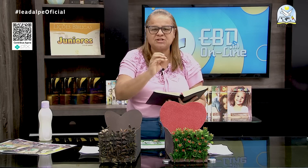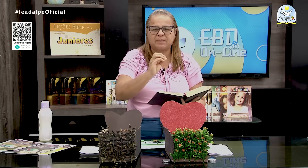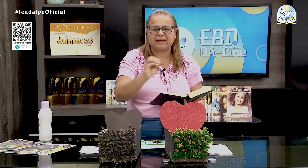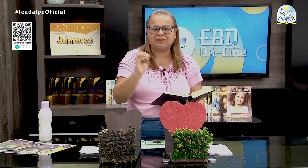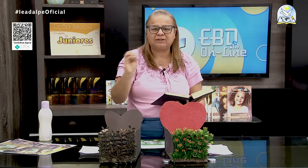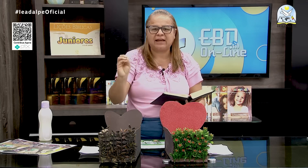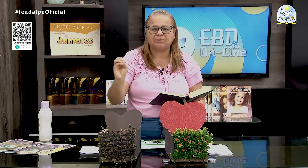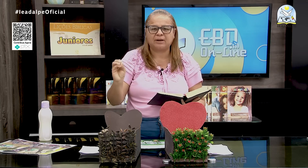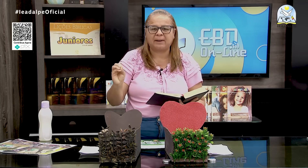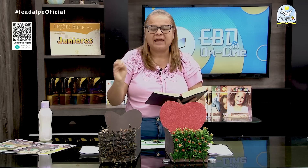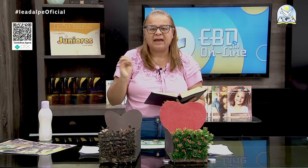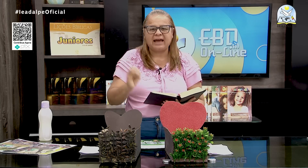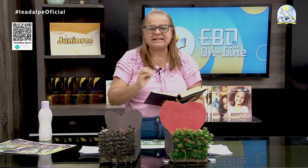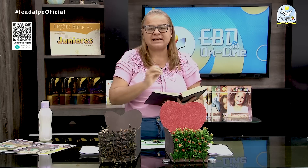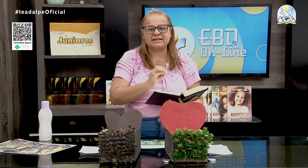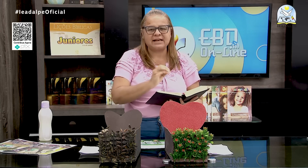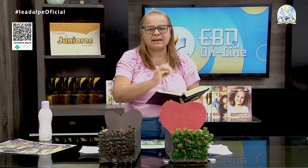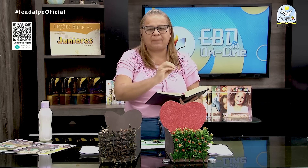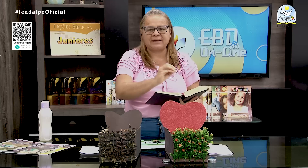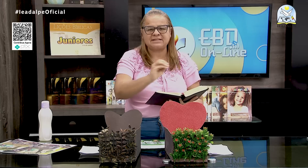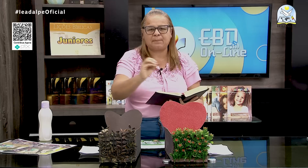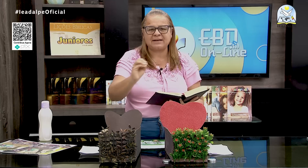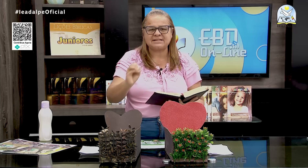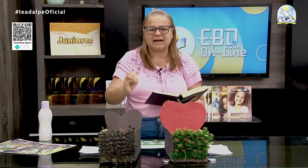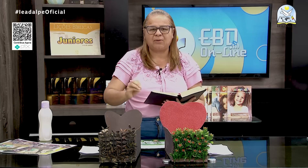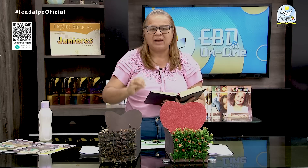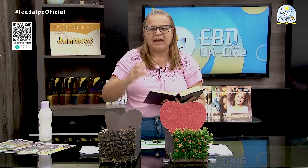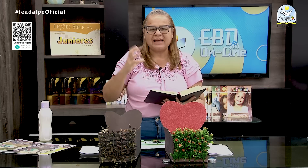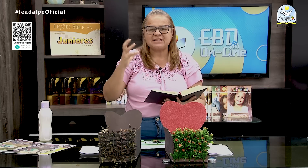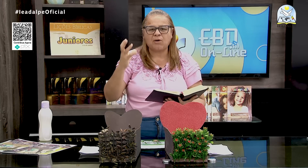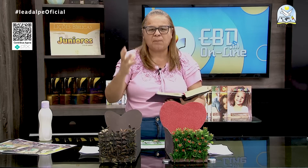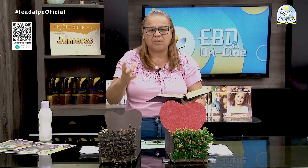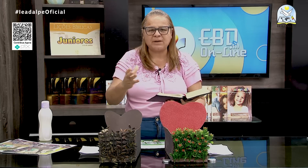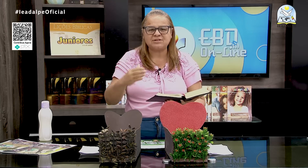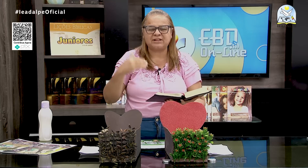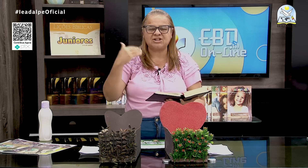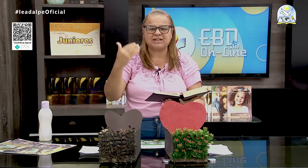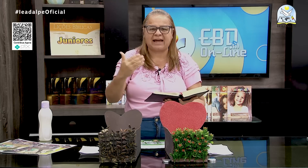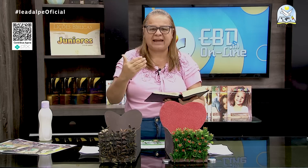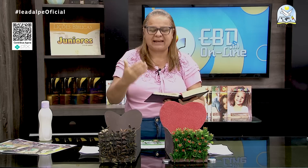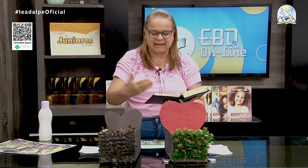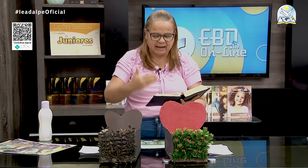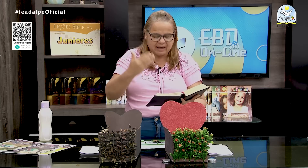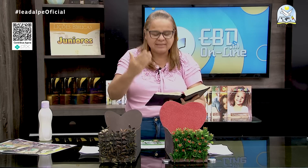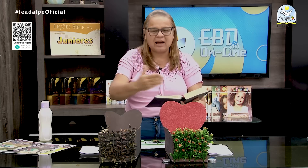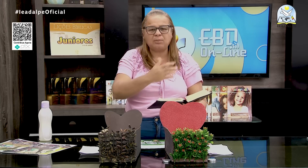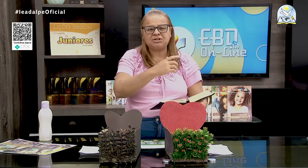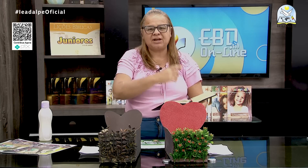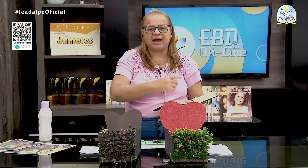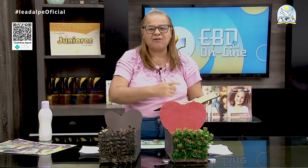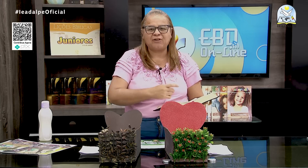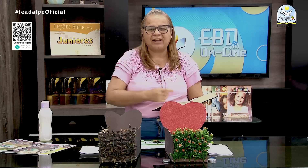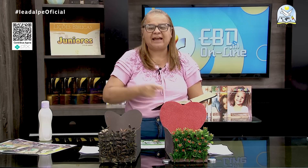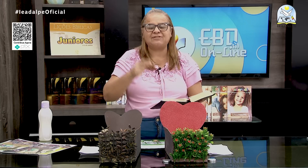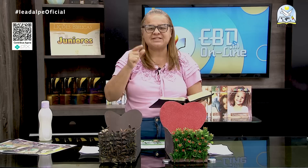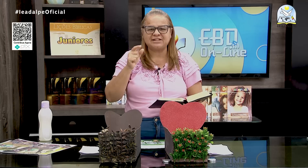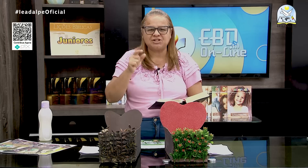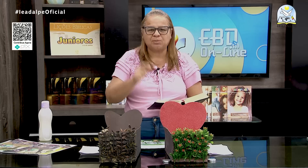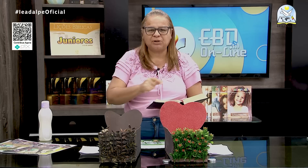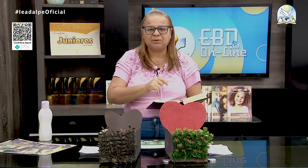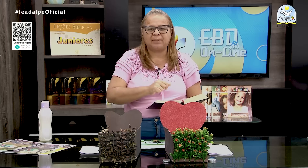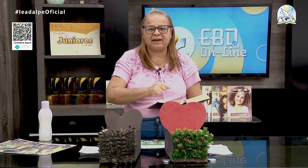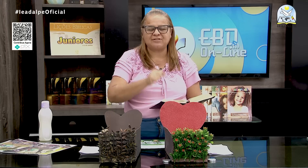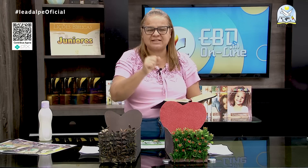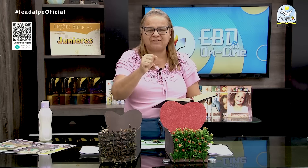Professor mas que os pequenos tenham também essa essa participação esse compromisso de estarem aqui não tia eu vou ler e